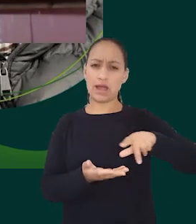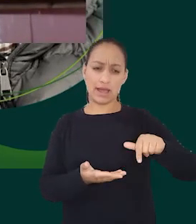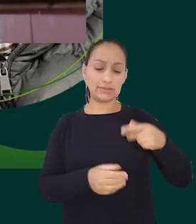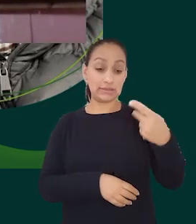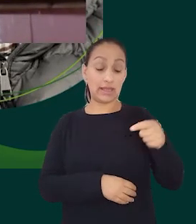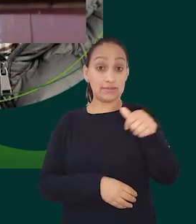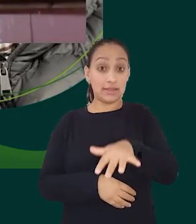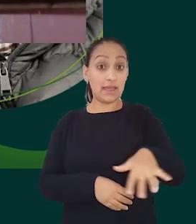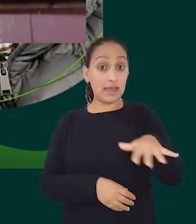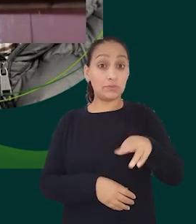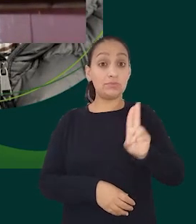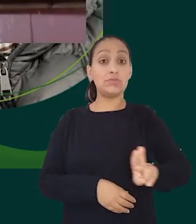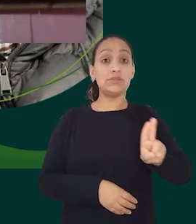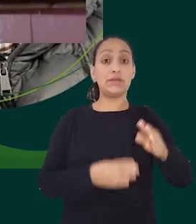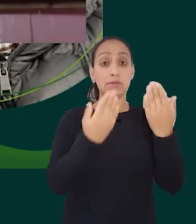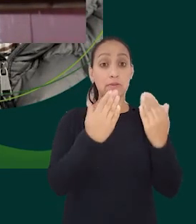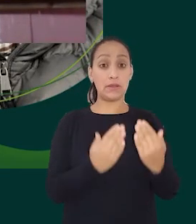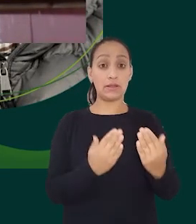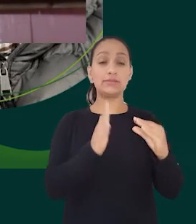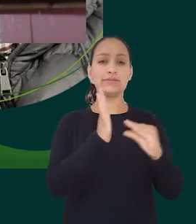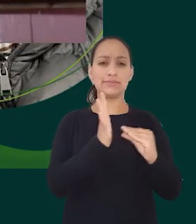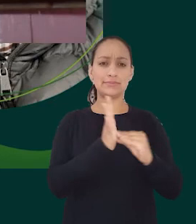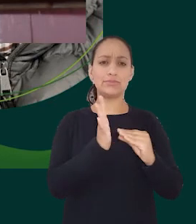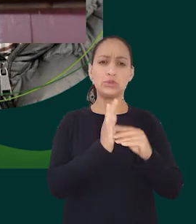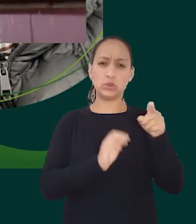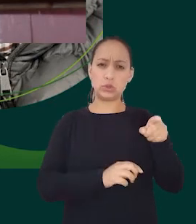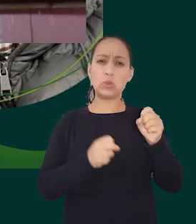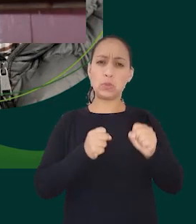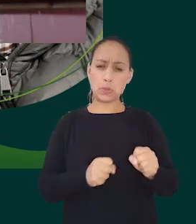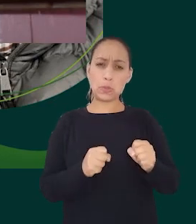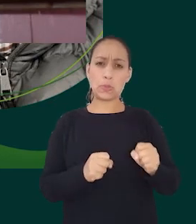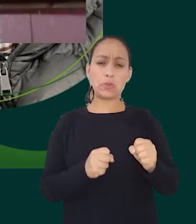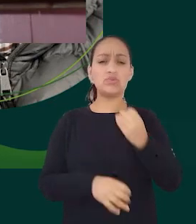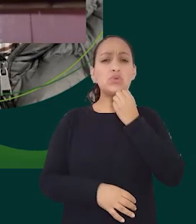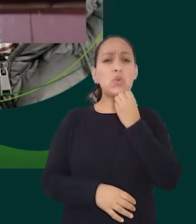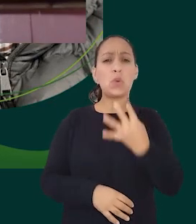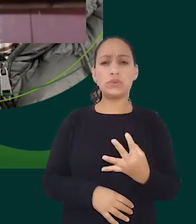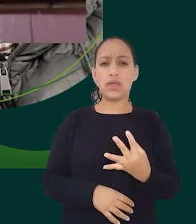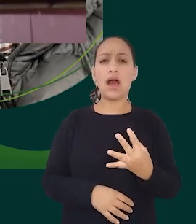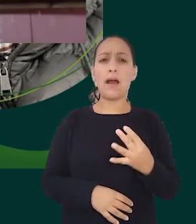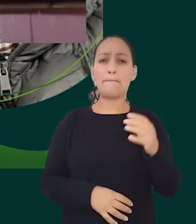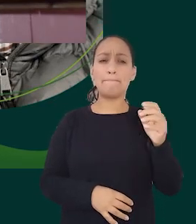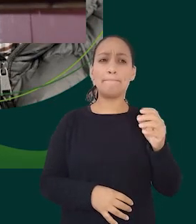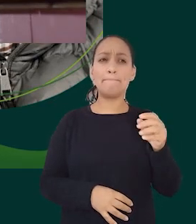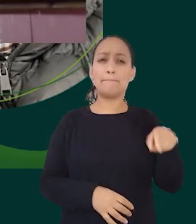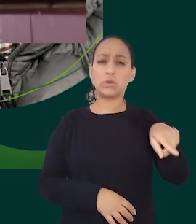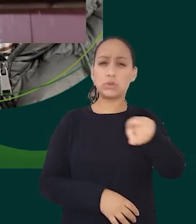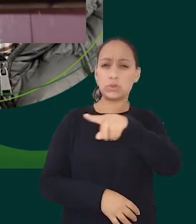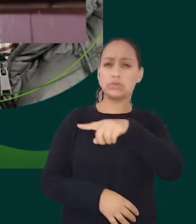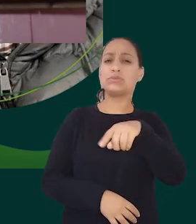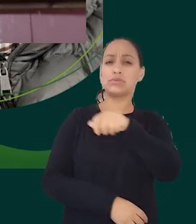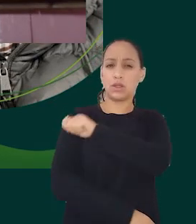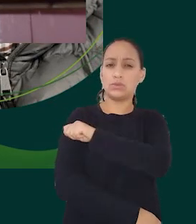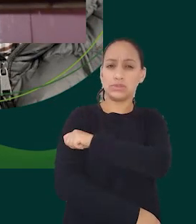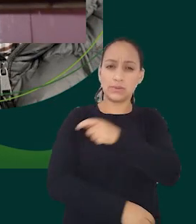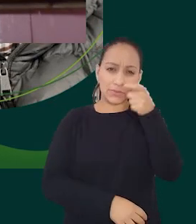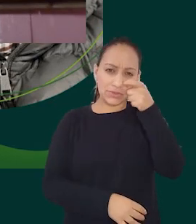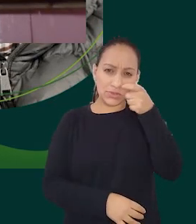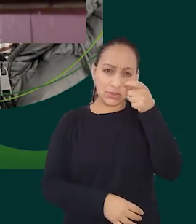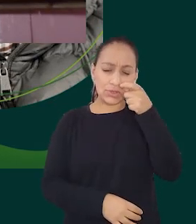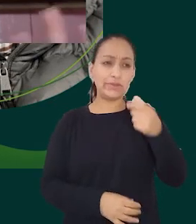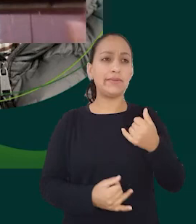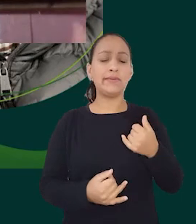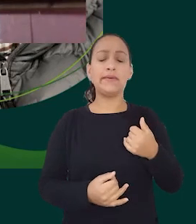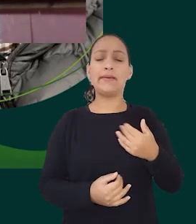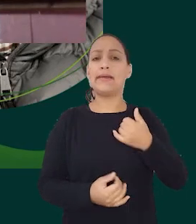área, usando machine learning. Tu pode contar para o pessoal alguns exemplos? Olha, meu aluno usou machine